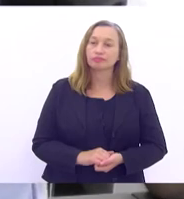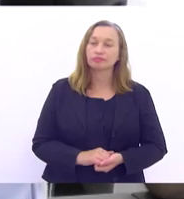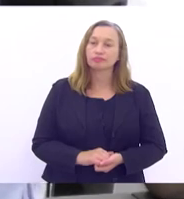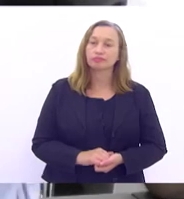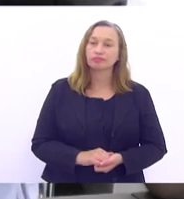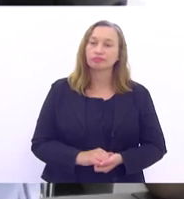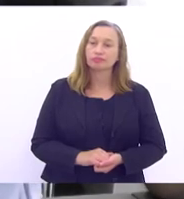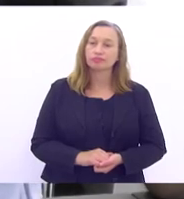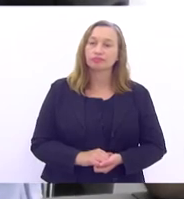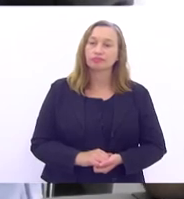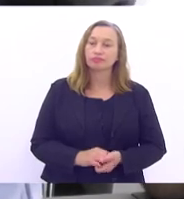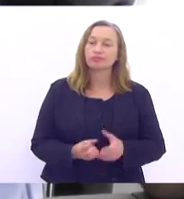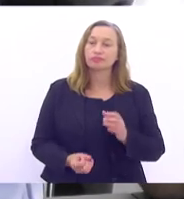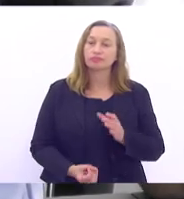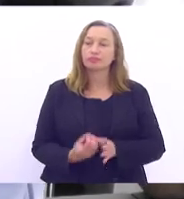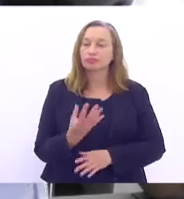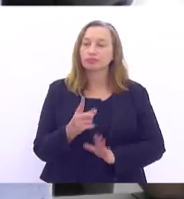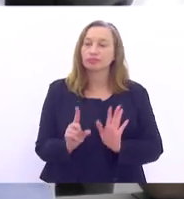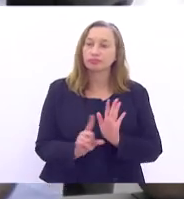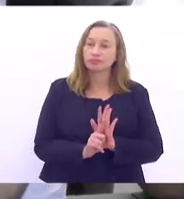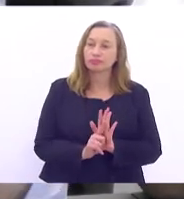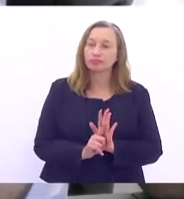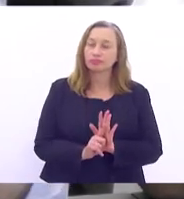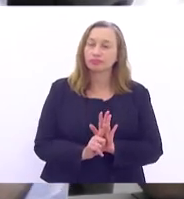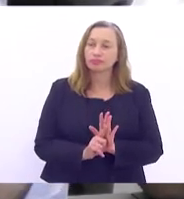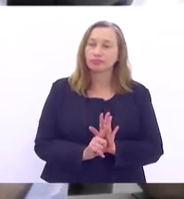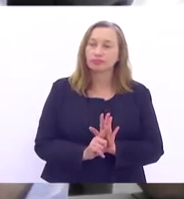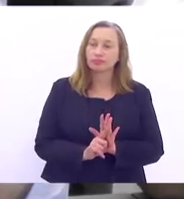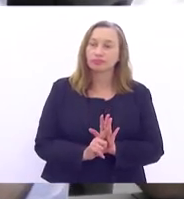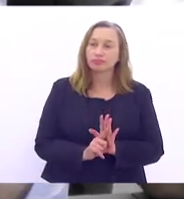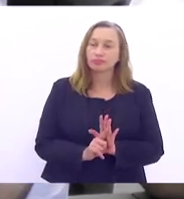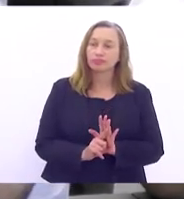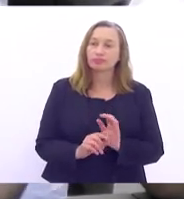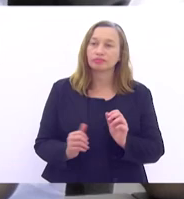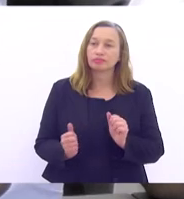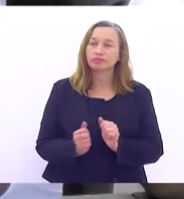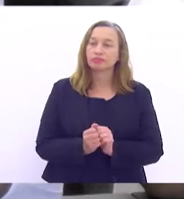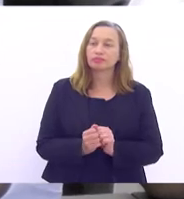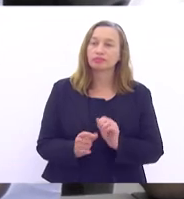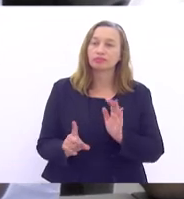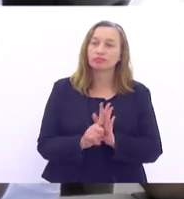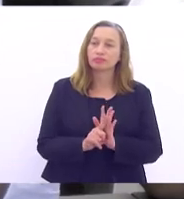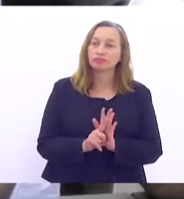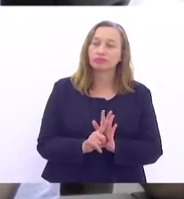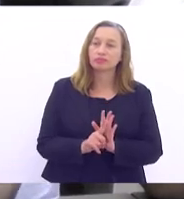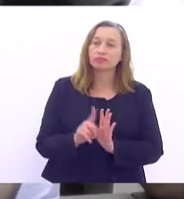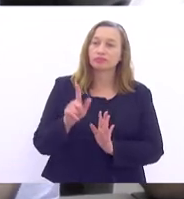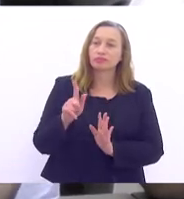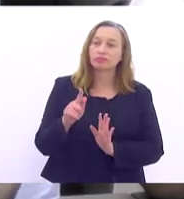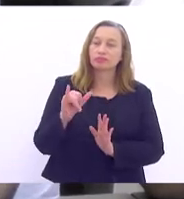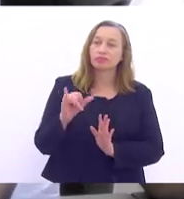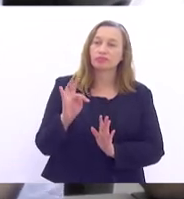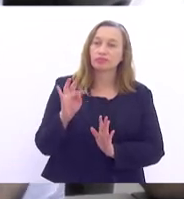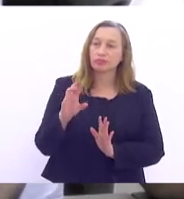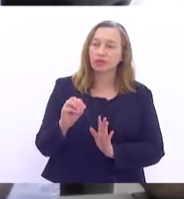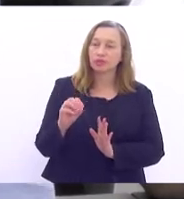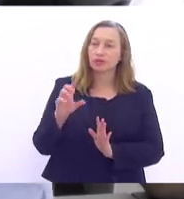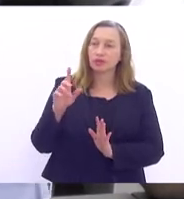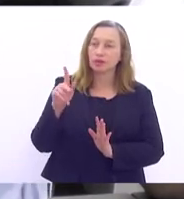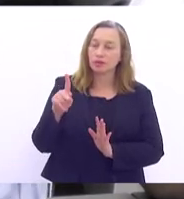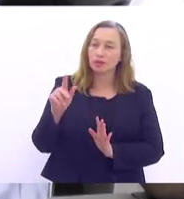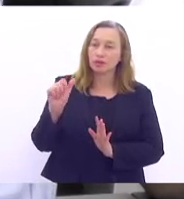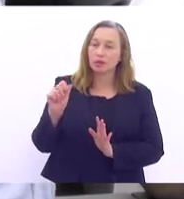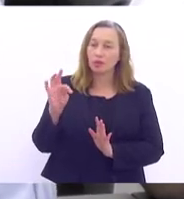nós fizemos uma lei ampliando a lei antiga do Gilberto Palmares, que era câmera nas